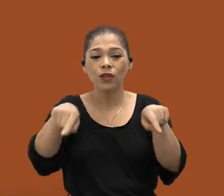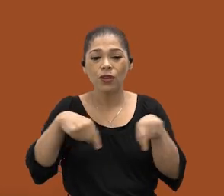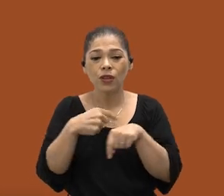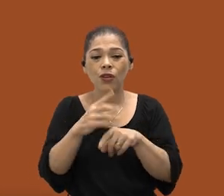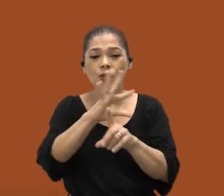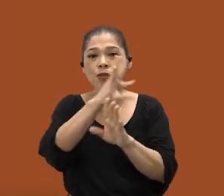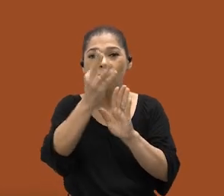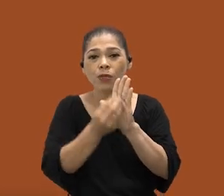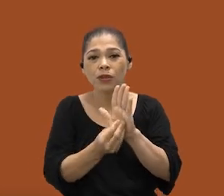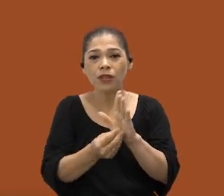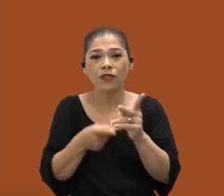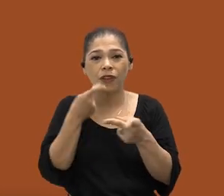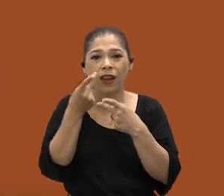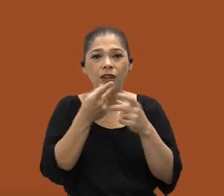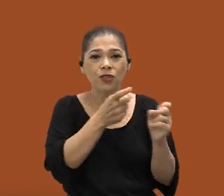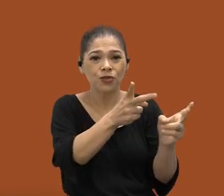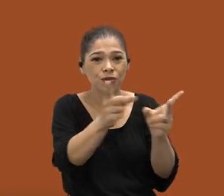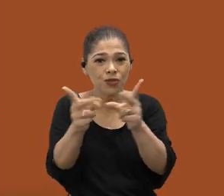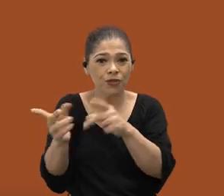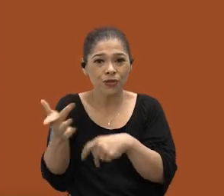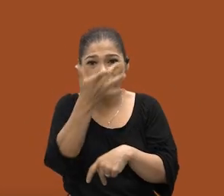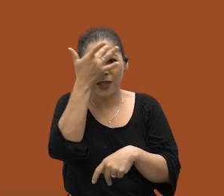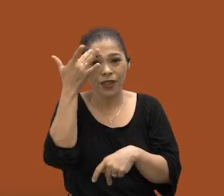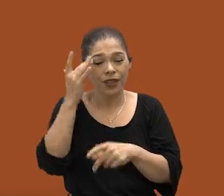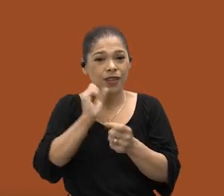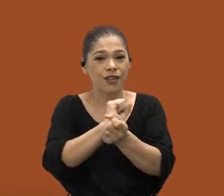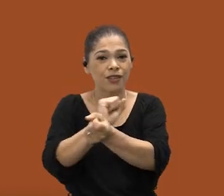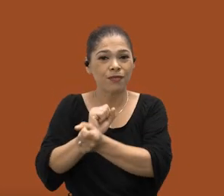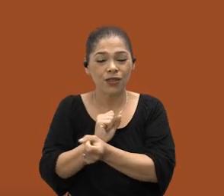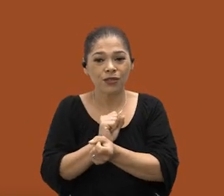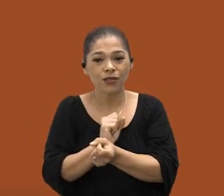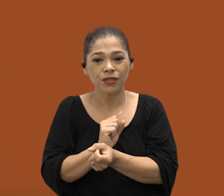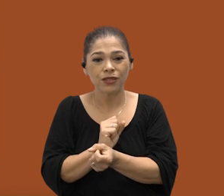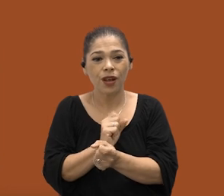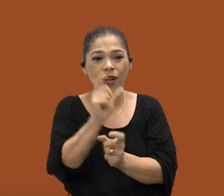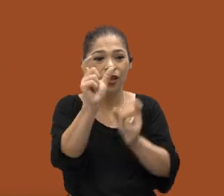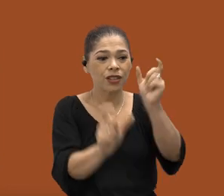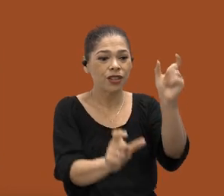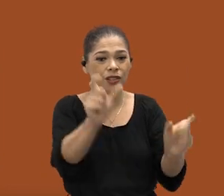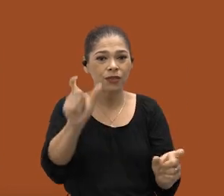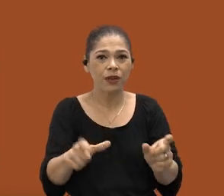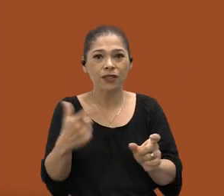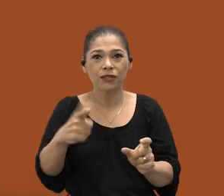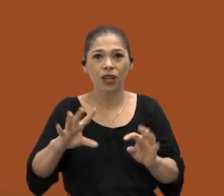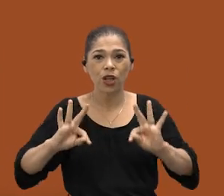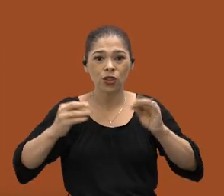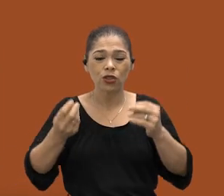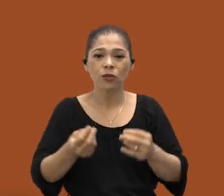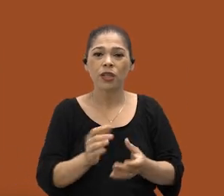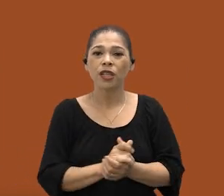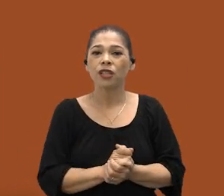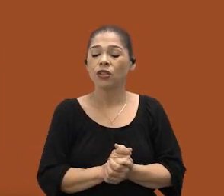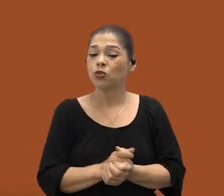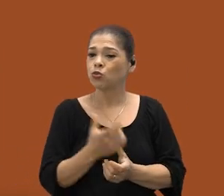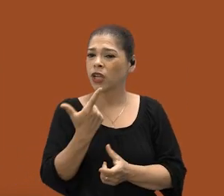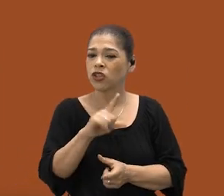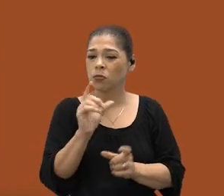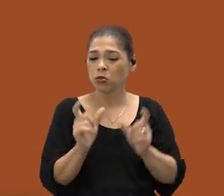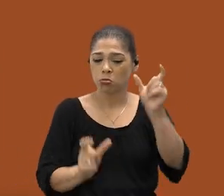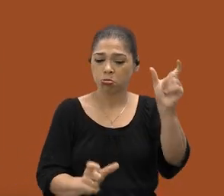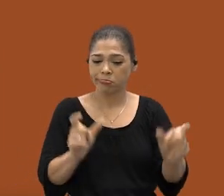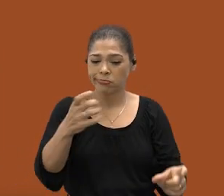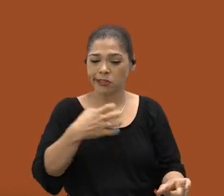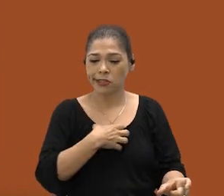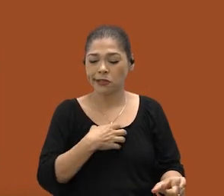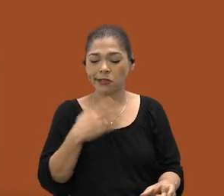uma abordagem sobre o tráfico de escravos que não é estereotipada totalmente você